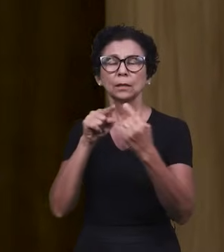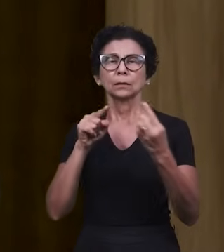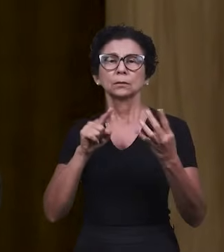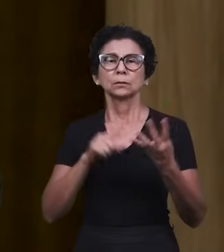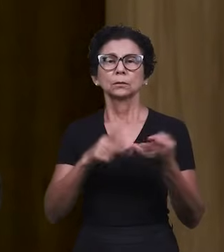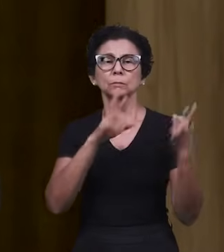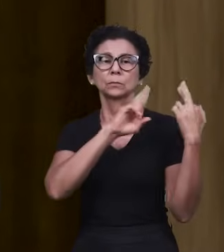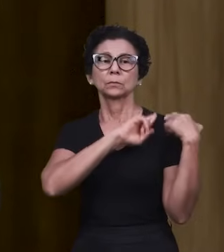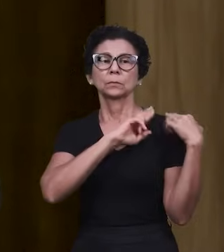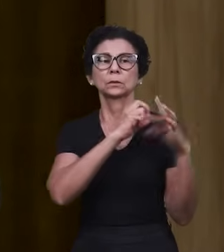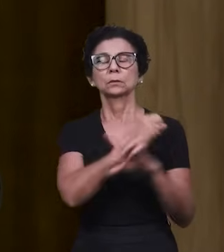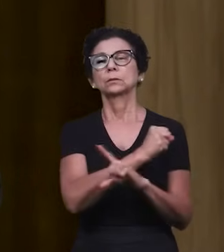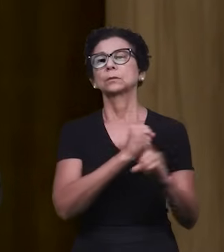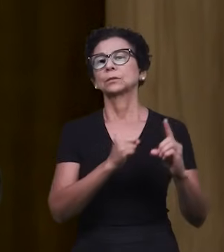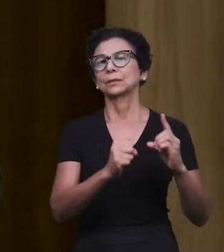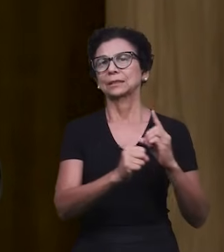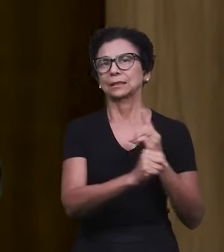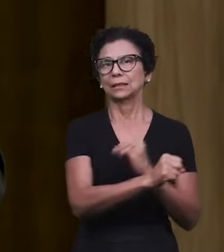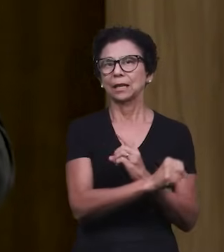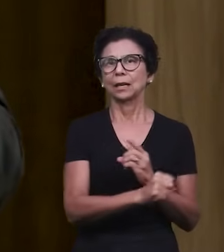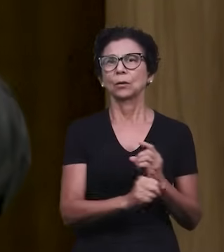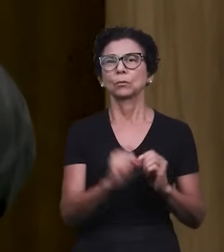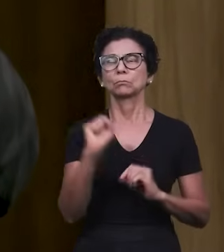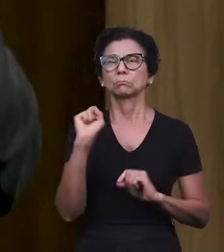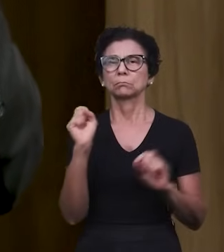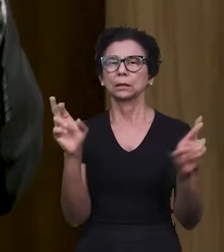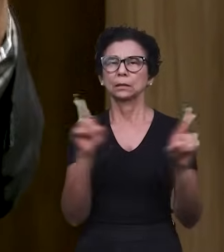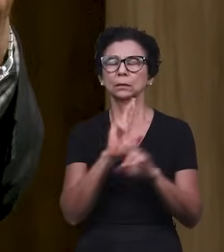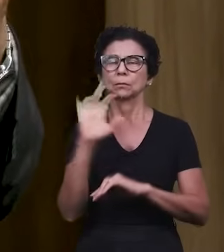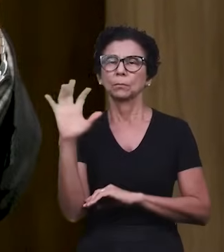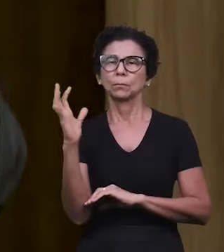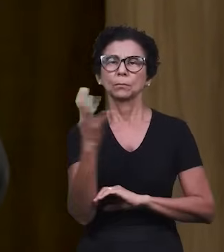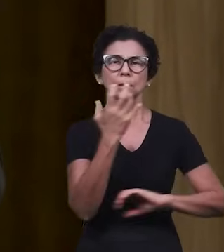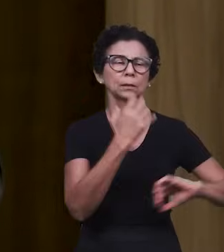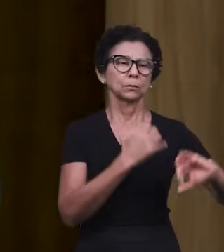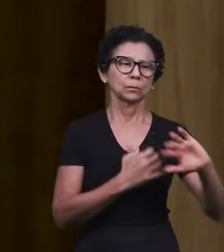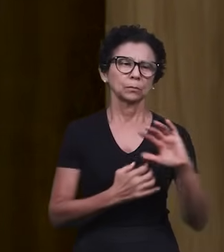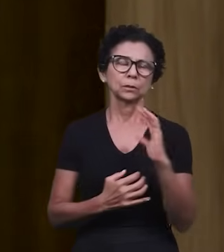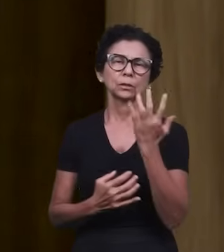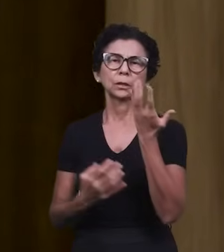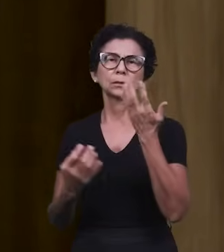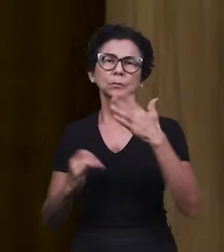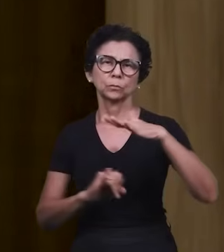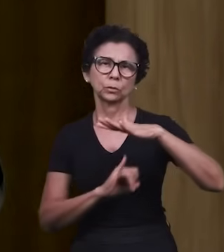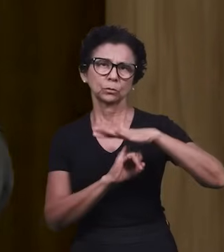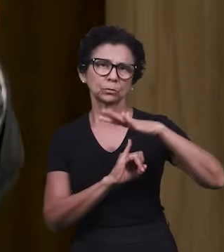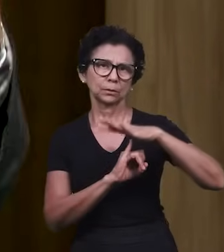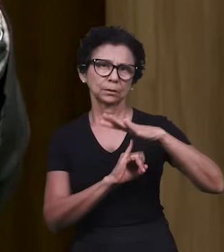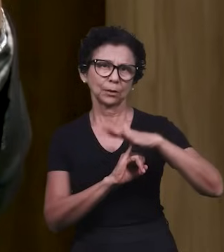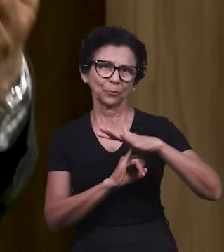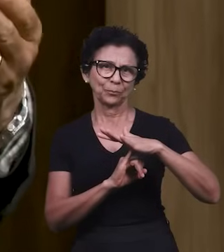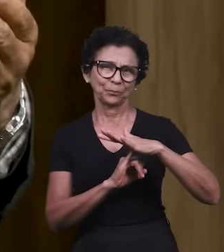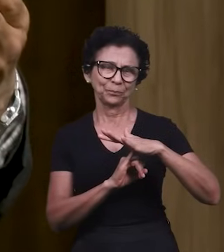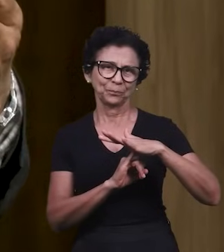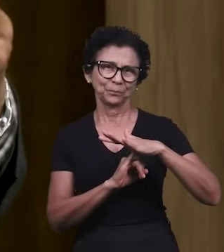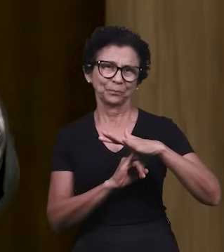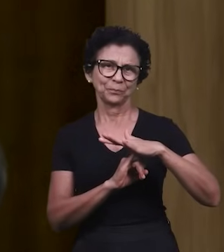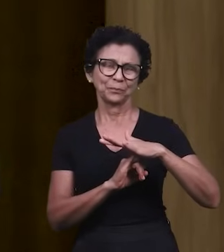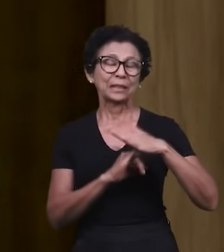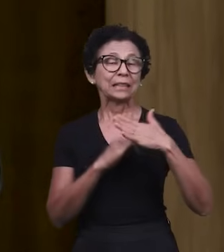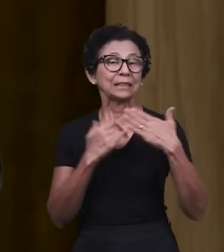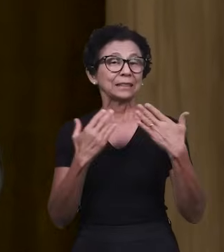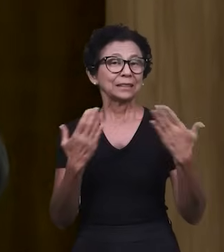social com o meio ambiente e enquanto instituição que somos. Para participar